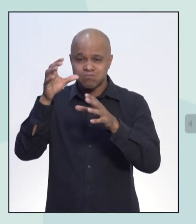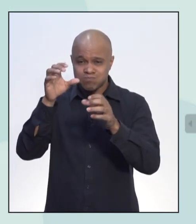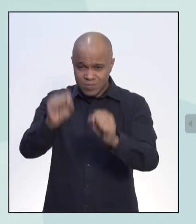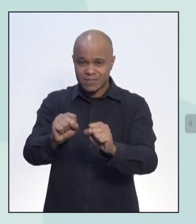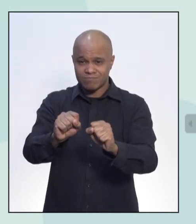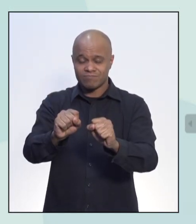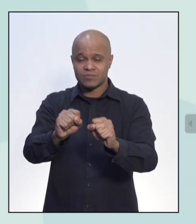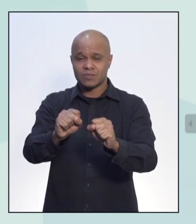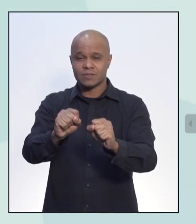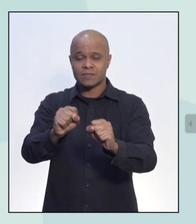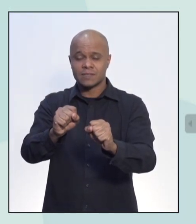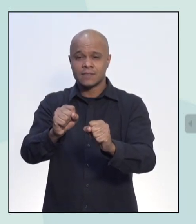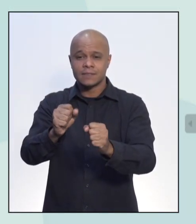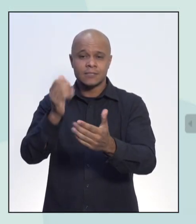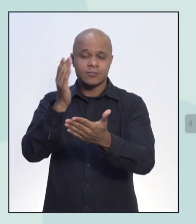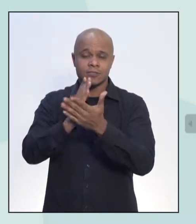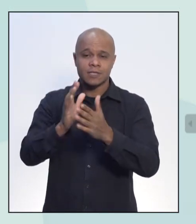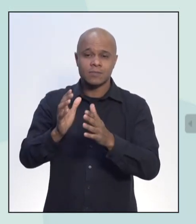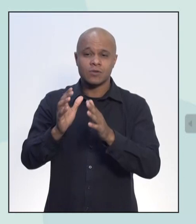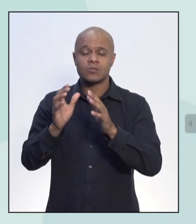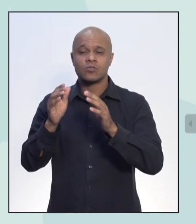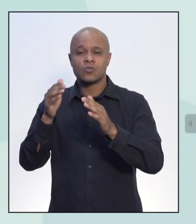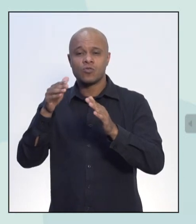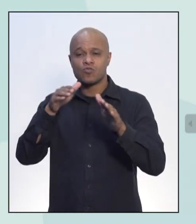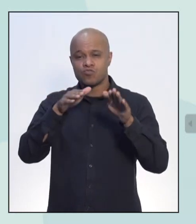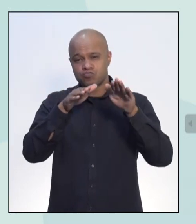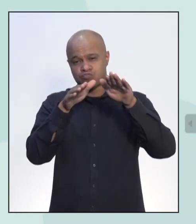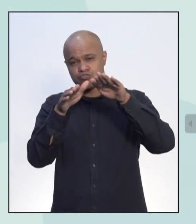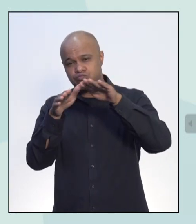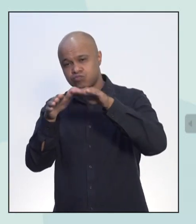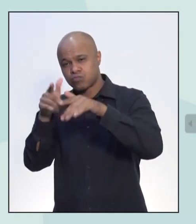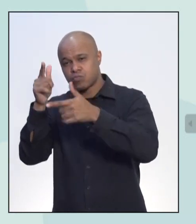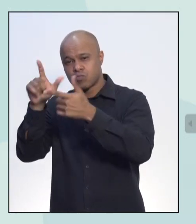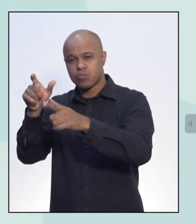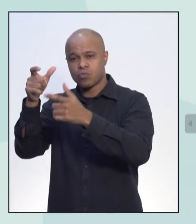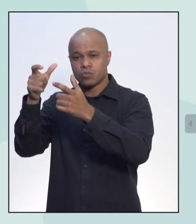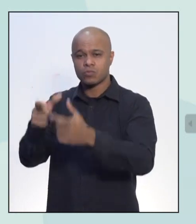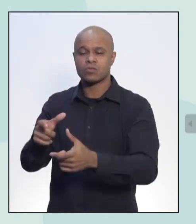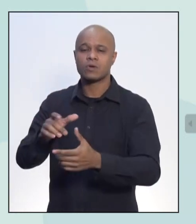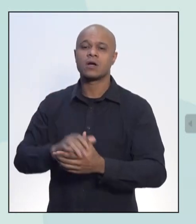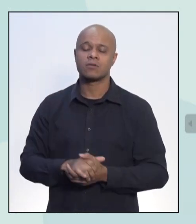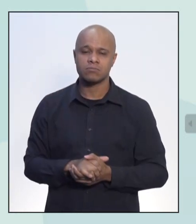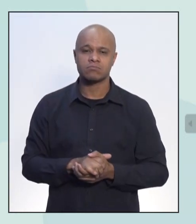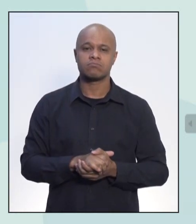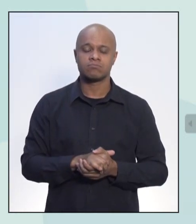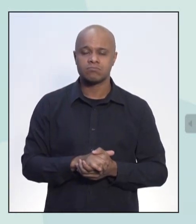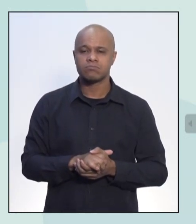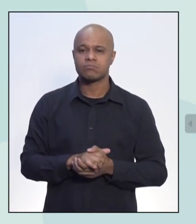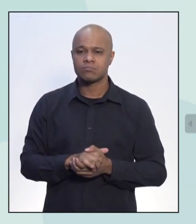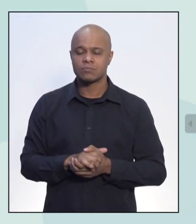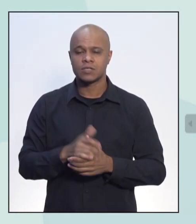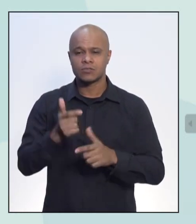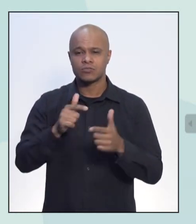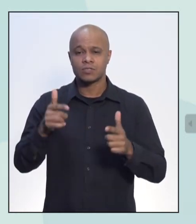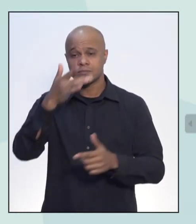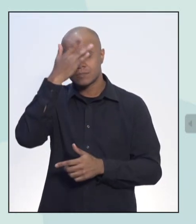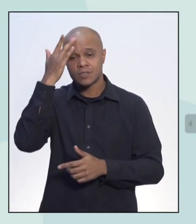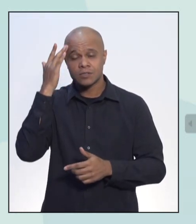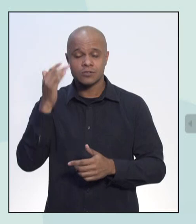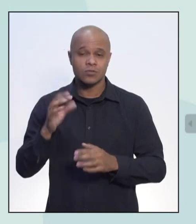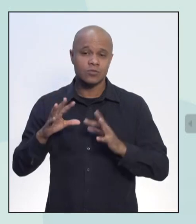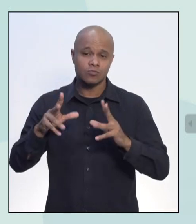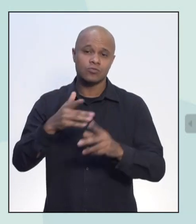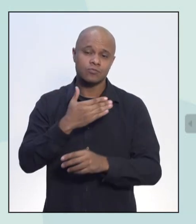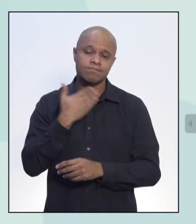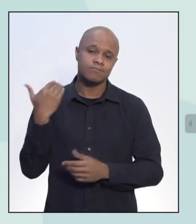acabaram interceptando e jogando o avião para um local sem população. Né, e aí acabou morrendo todo